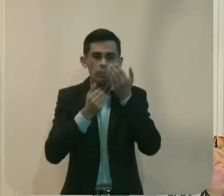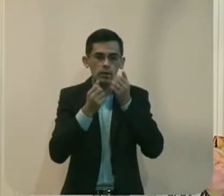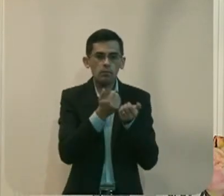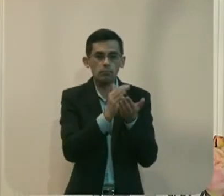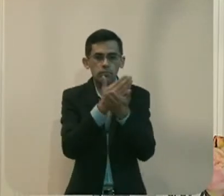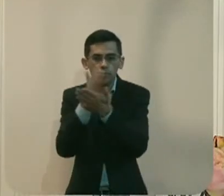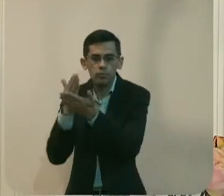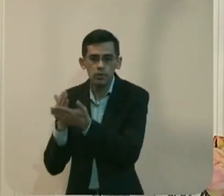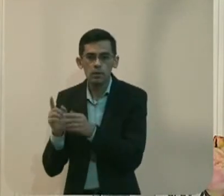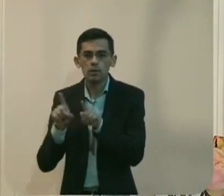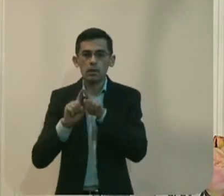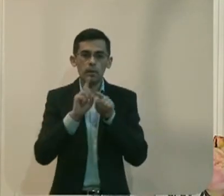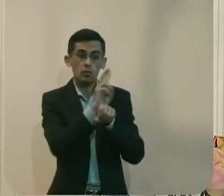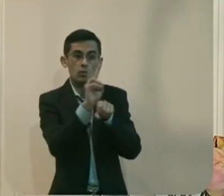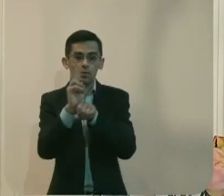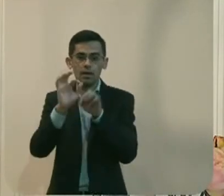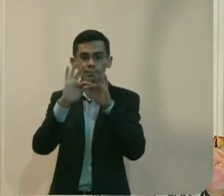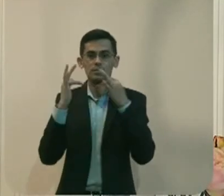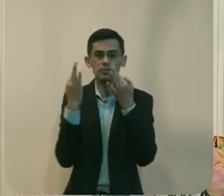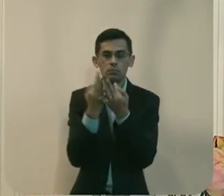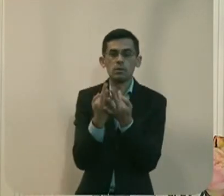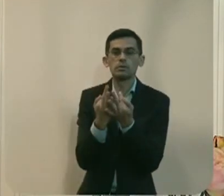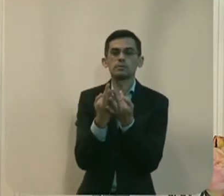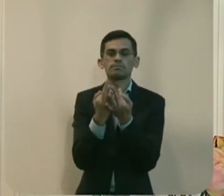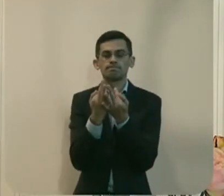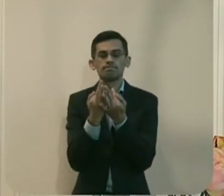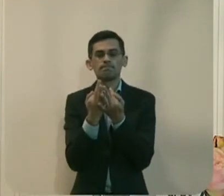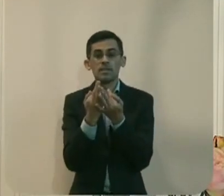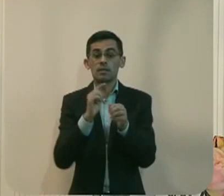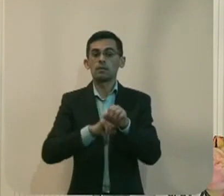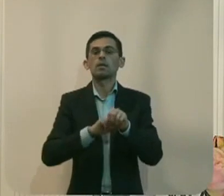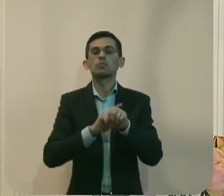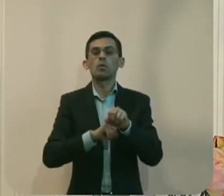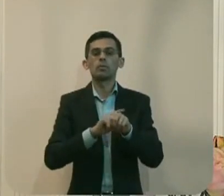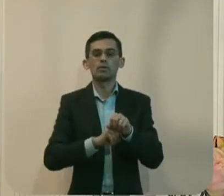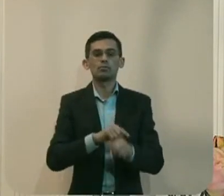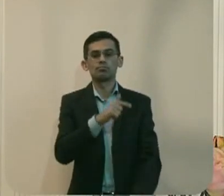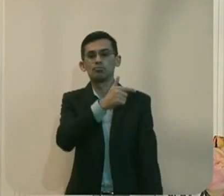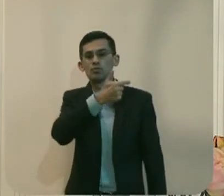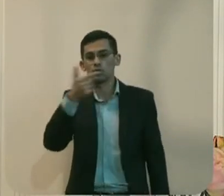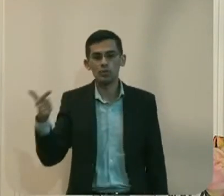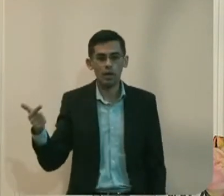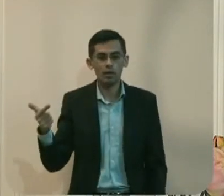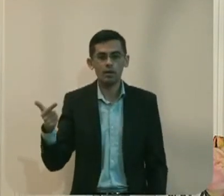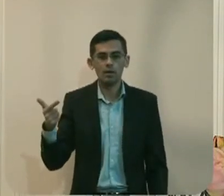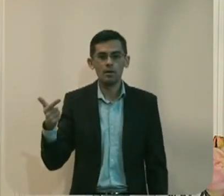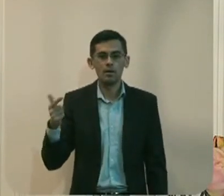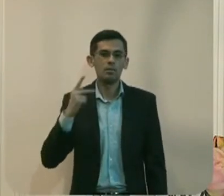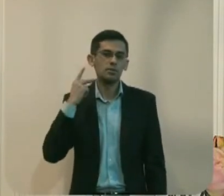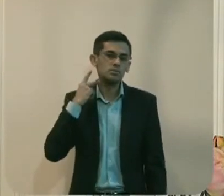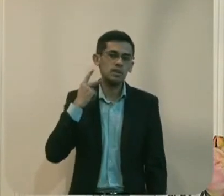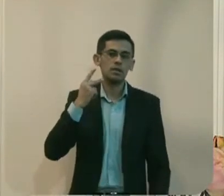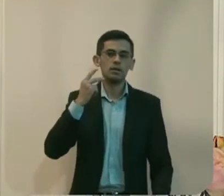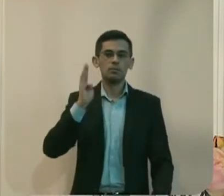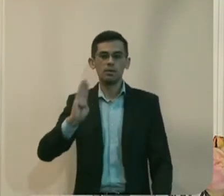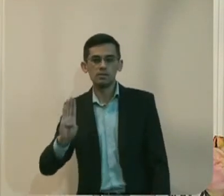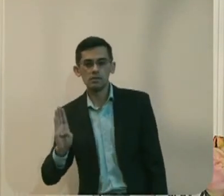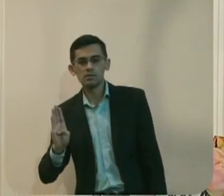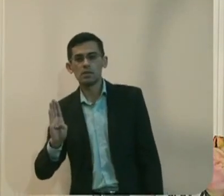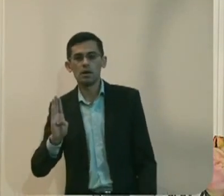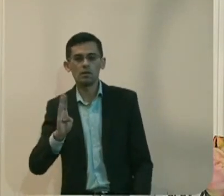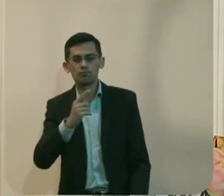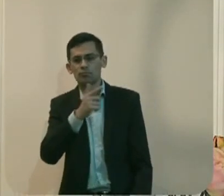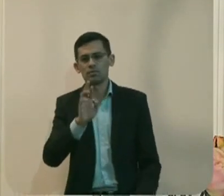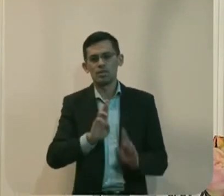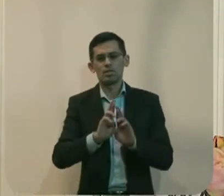até a defesa das suas famílias. Naquela hora não tinha presbiteriano, batista,